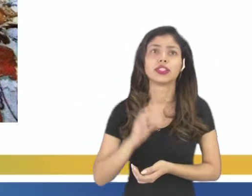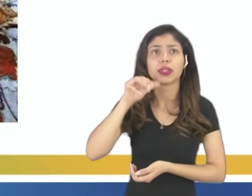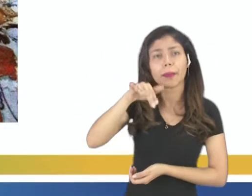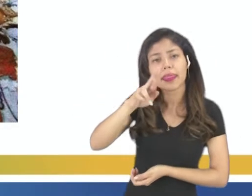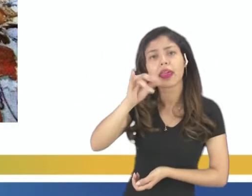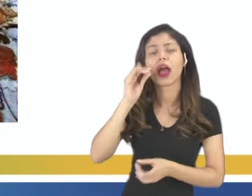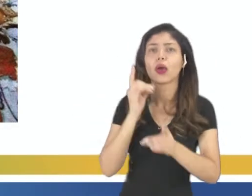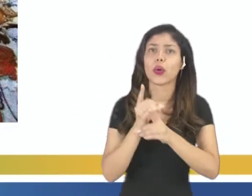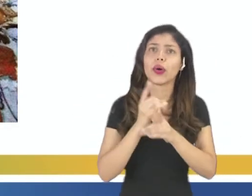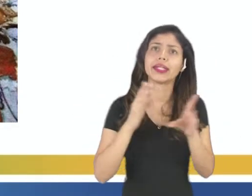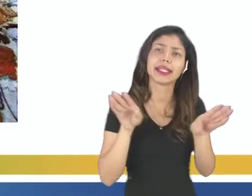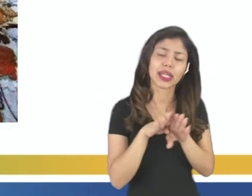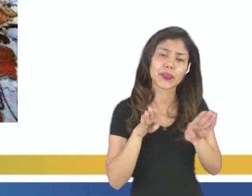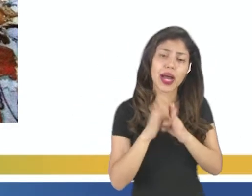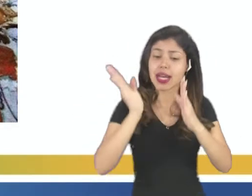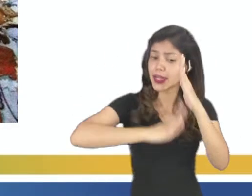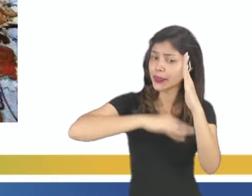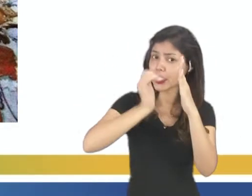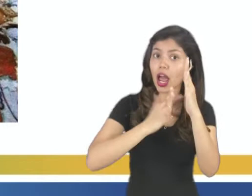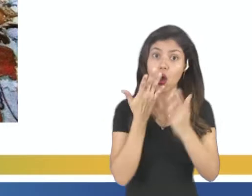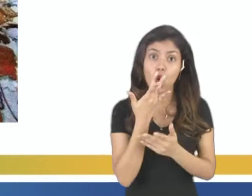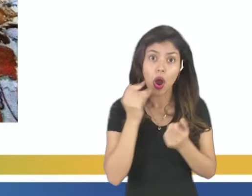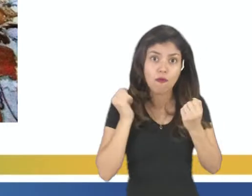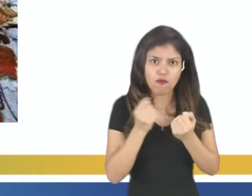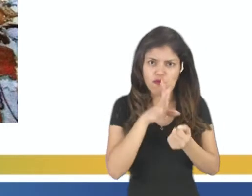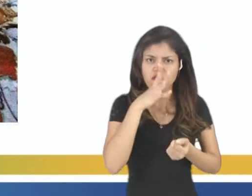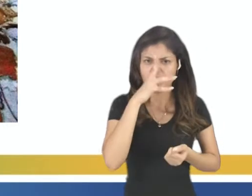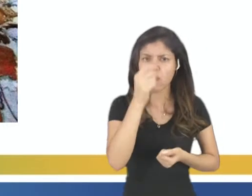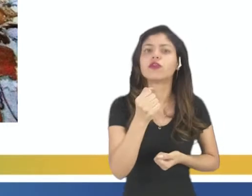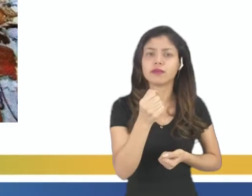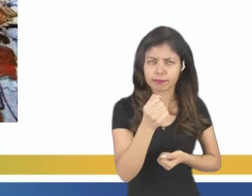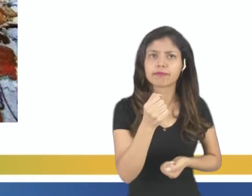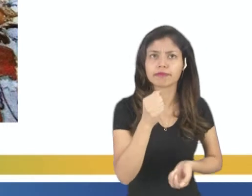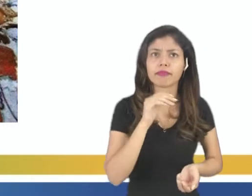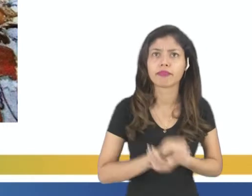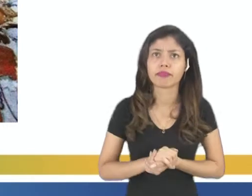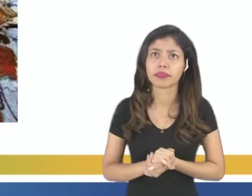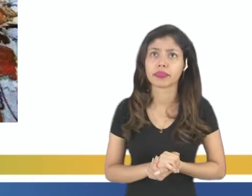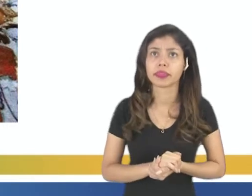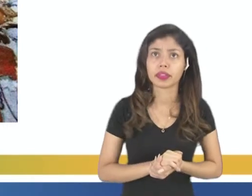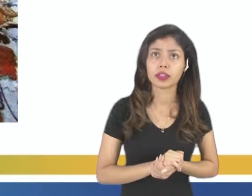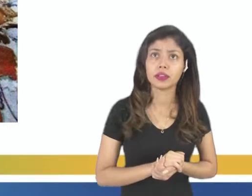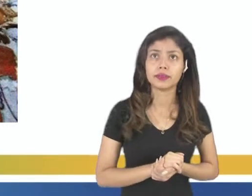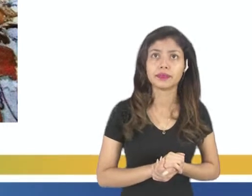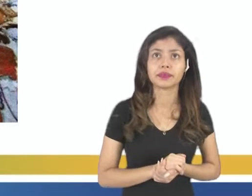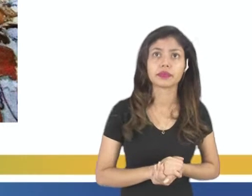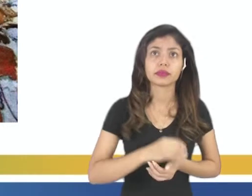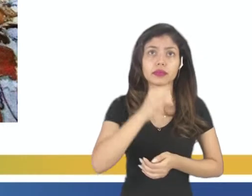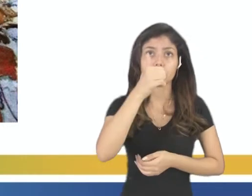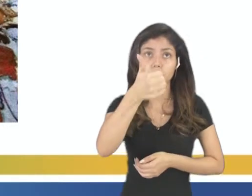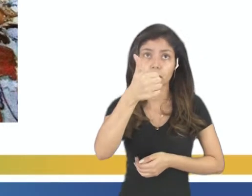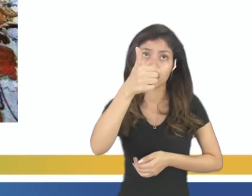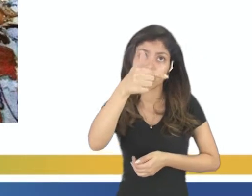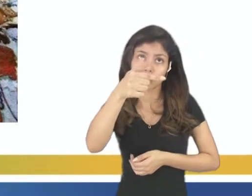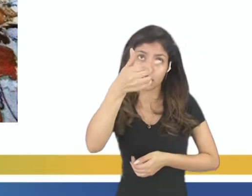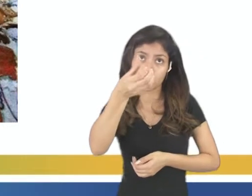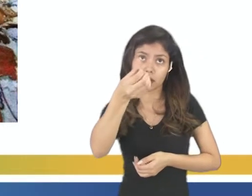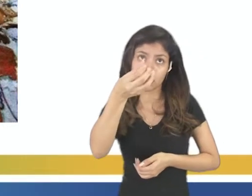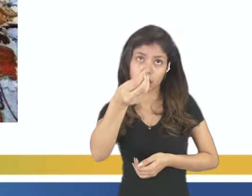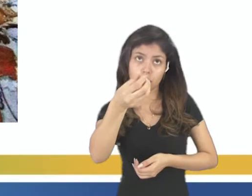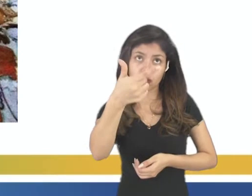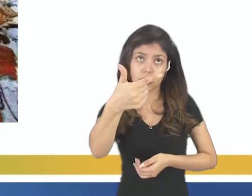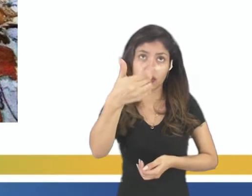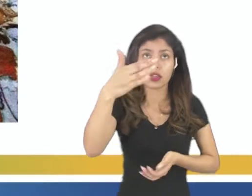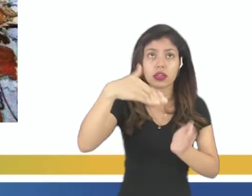mineiras. Encontram-se as pinturas de cores vibrantes do mestre Ataíde, tá? De 1762 a